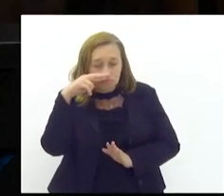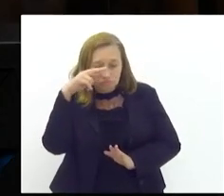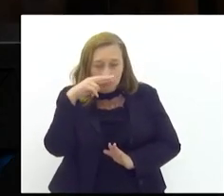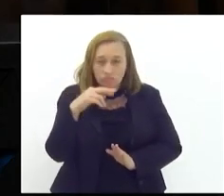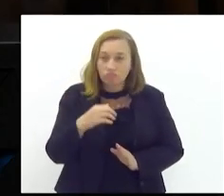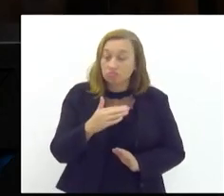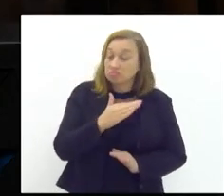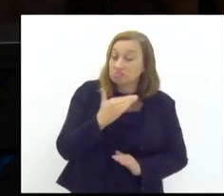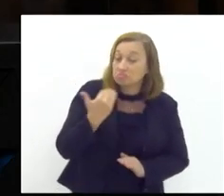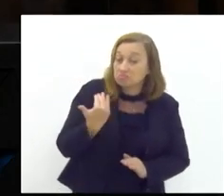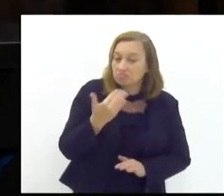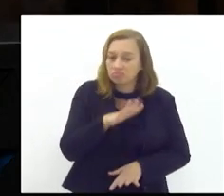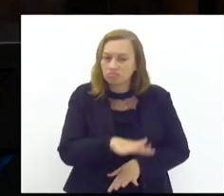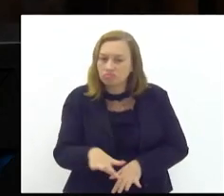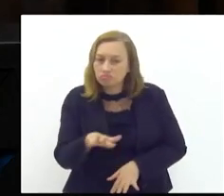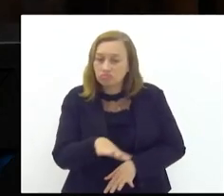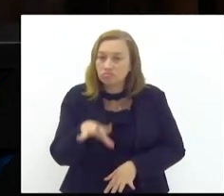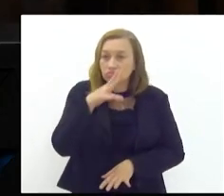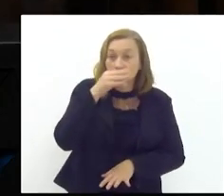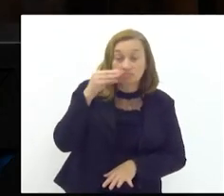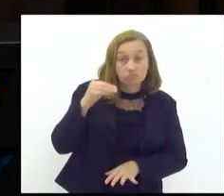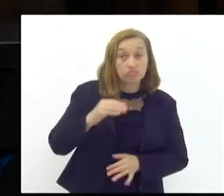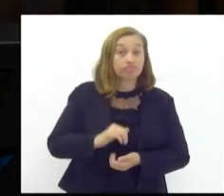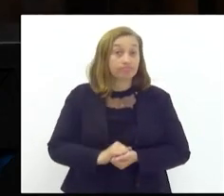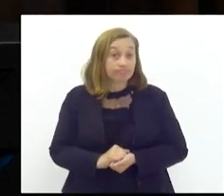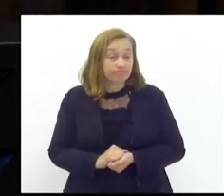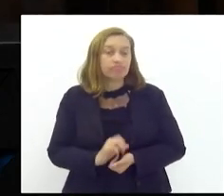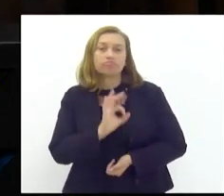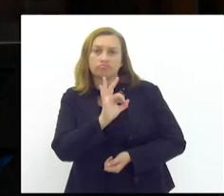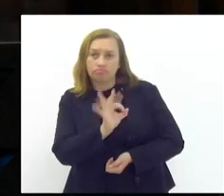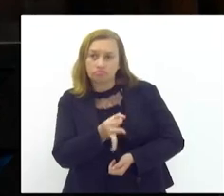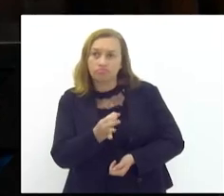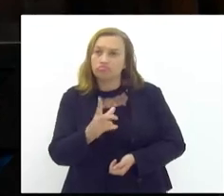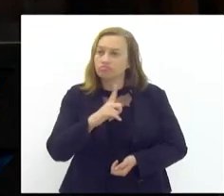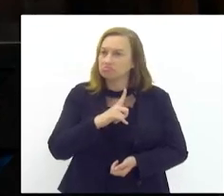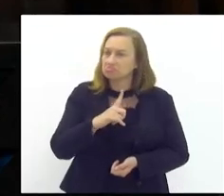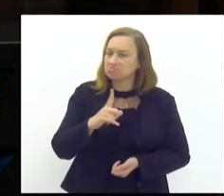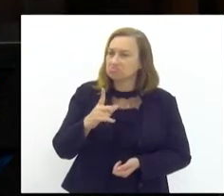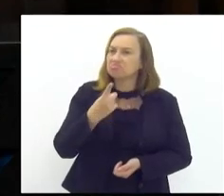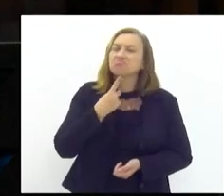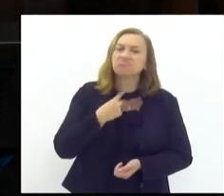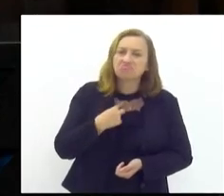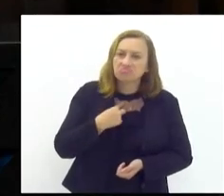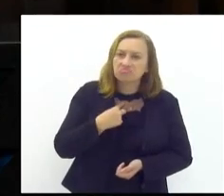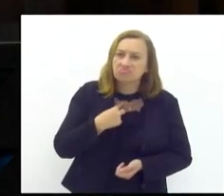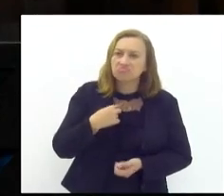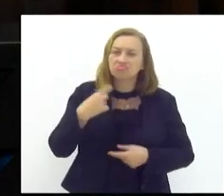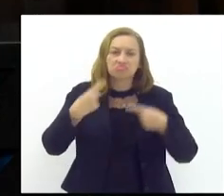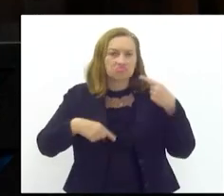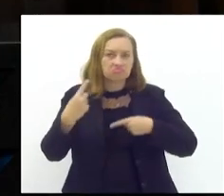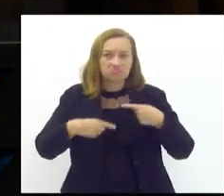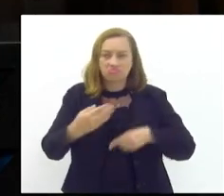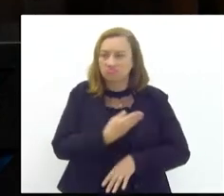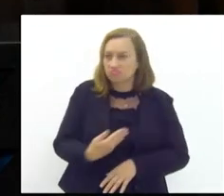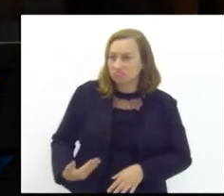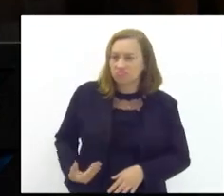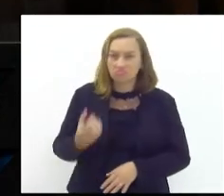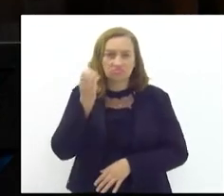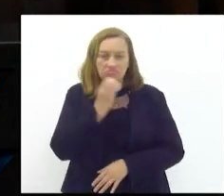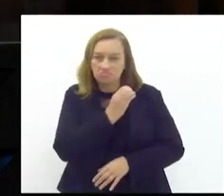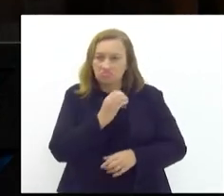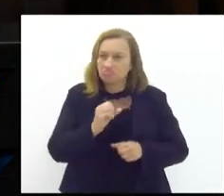já assassinatos de crianças e adolescentes eu tenho certeza que não existe vontade política do governador Cláudio Castro em fazer isso